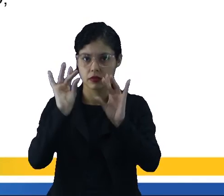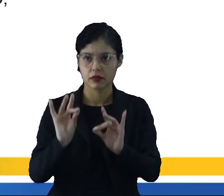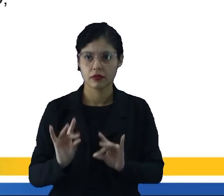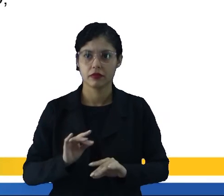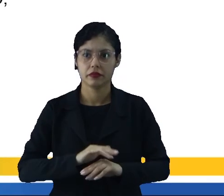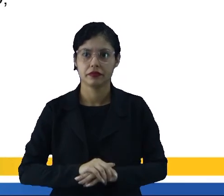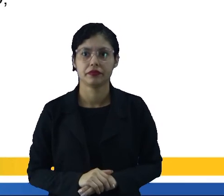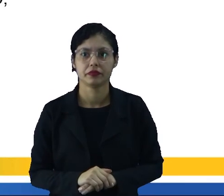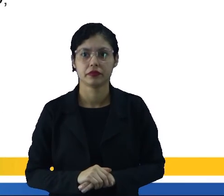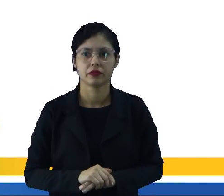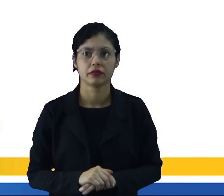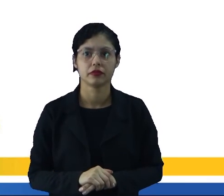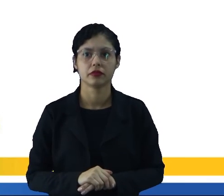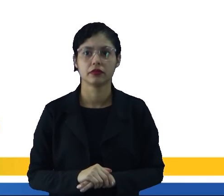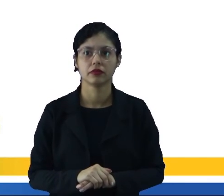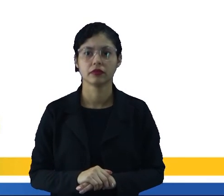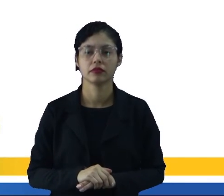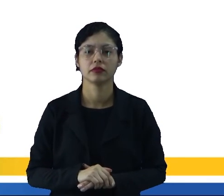detalhe